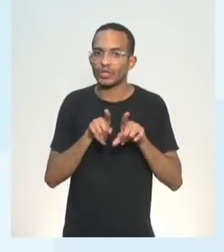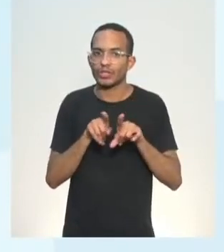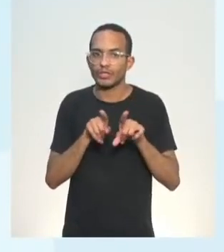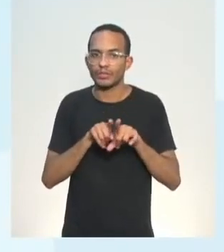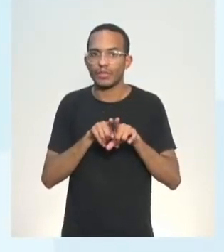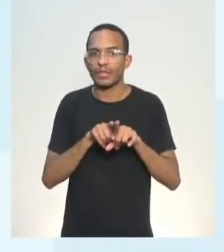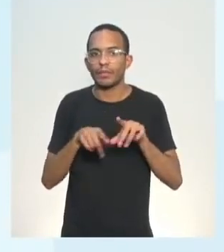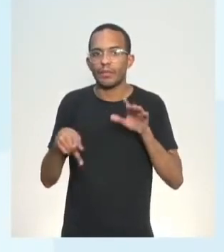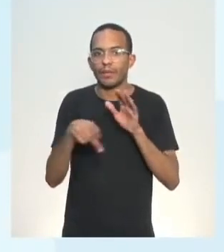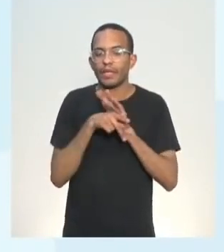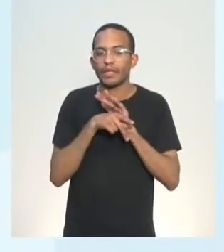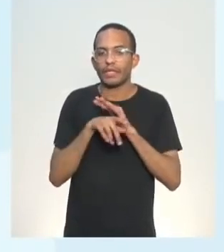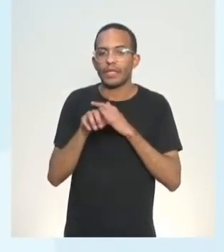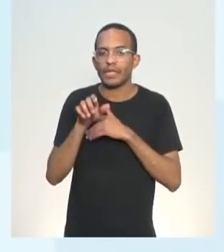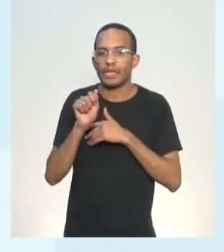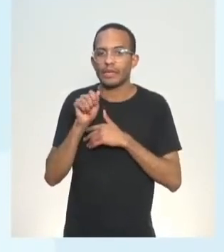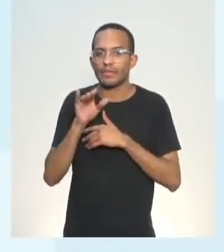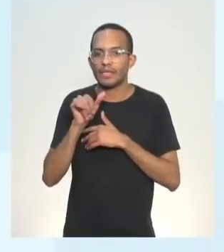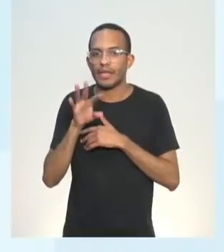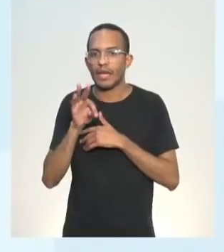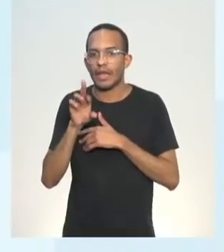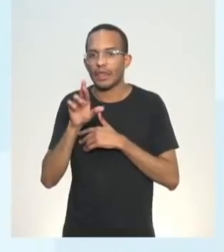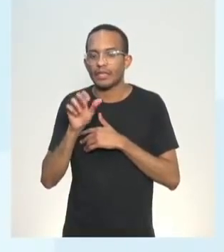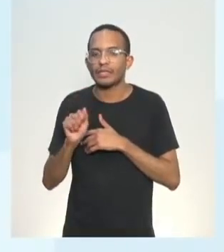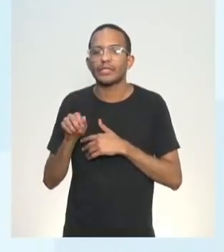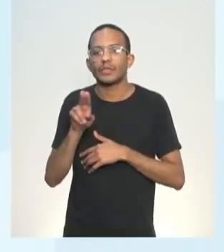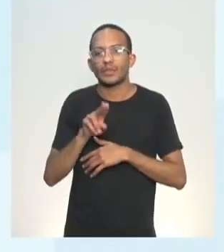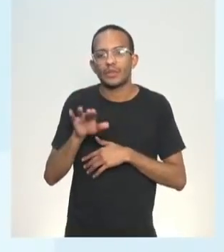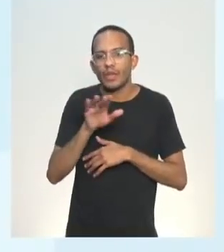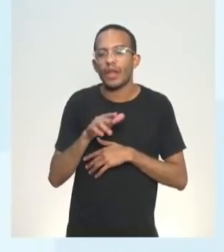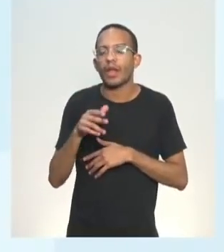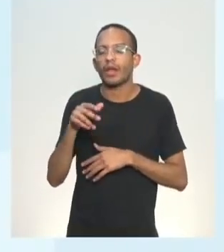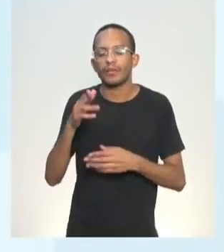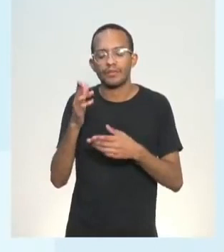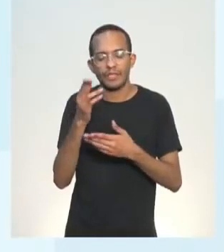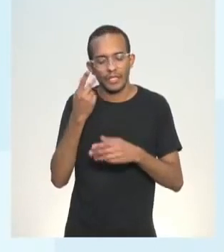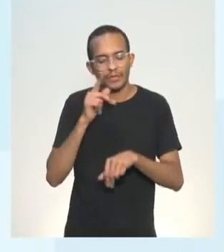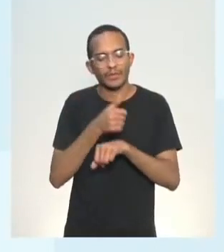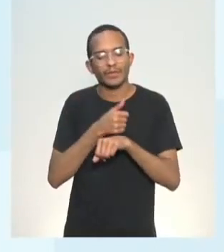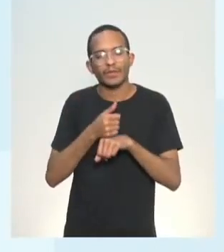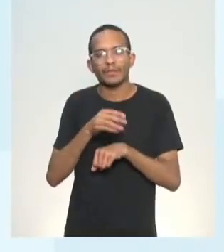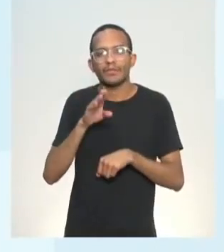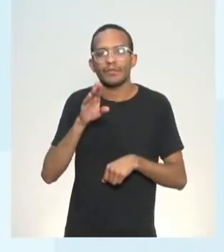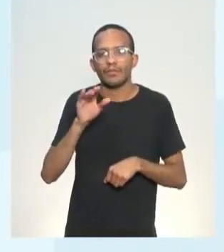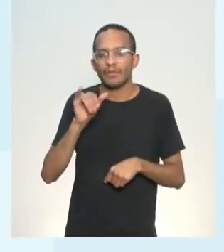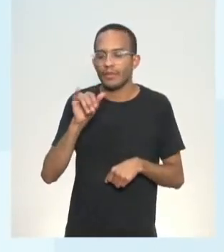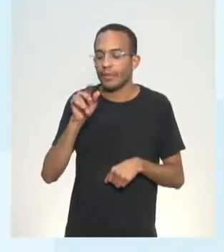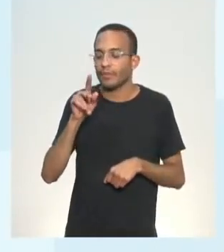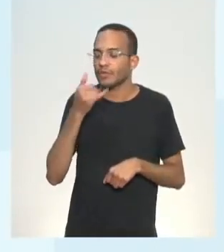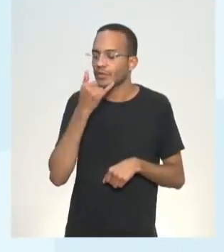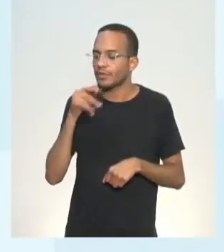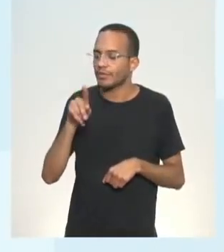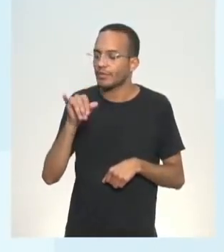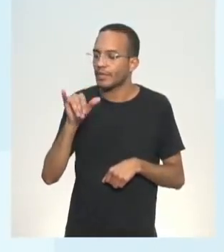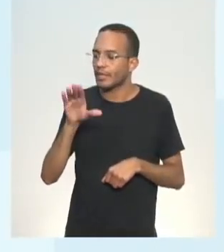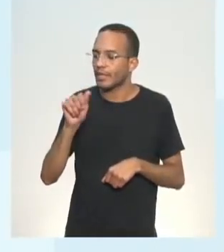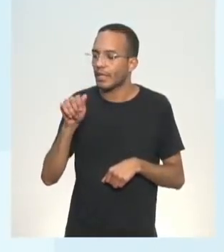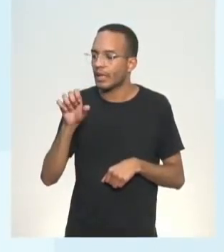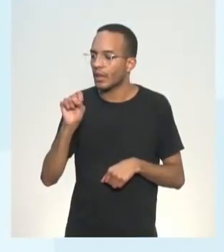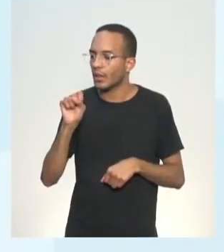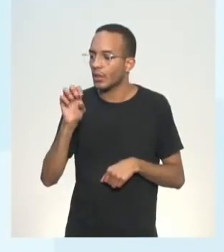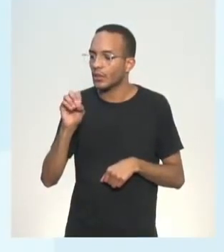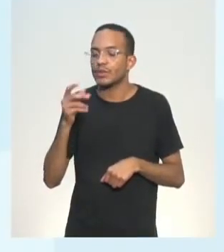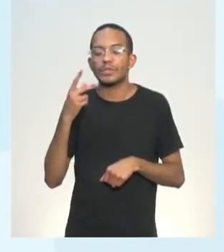formas abstratas. Isso aqui, gente, foi muito utilizado por Picasso, por Kandinsky. Então, muitos